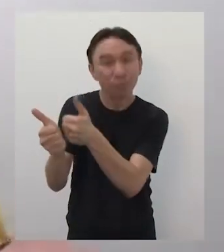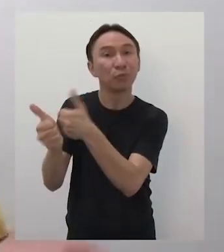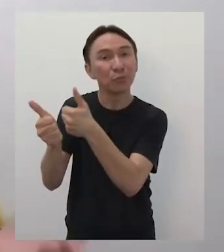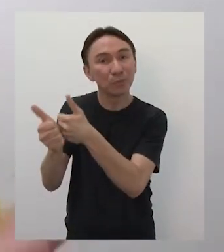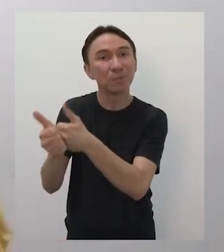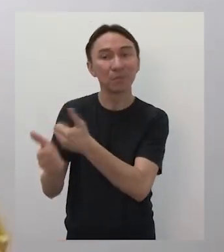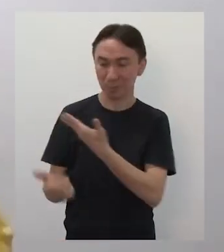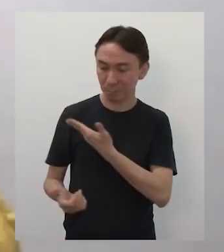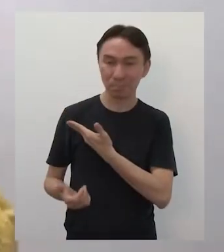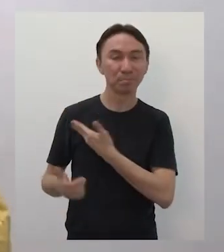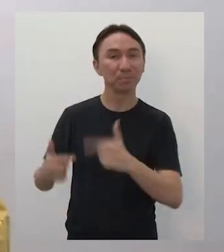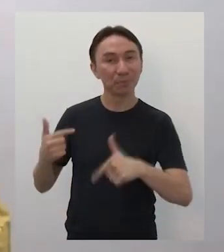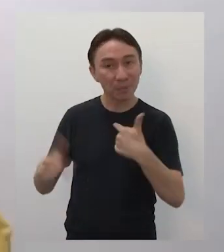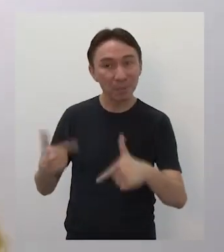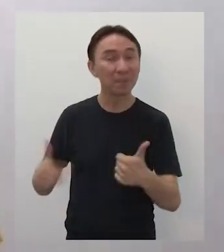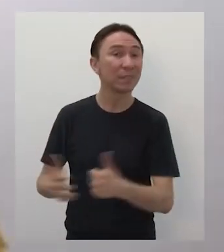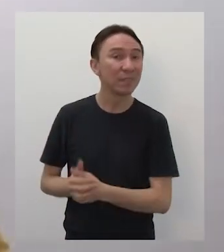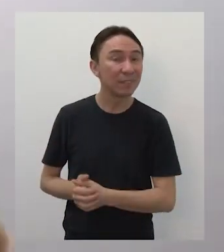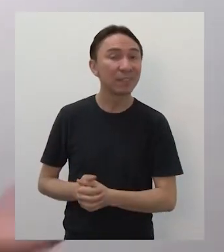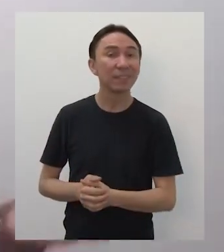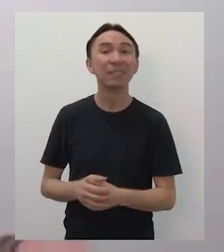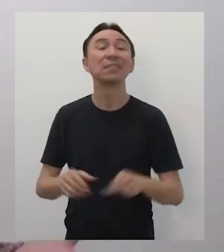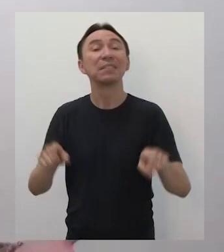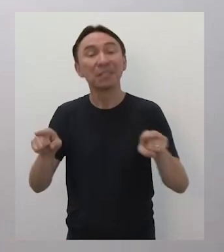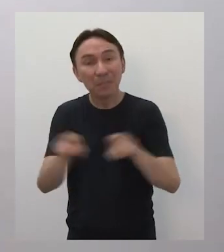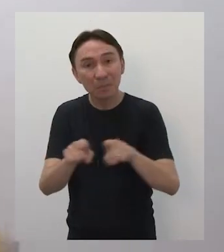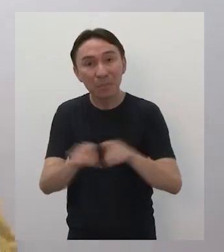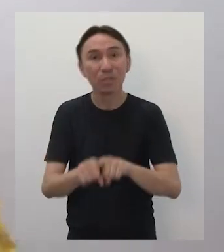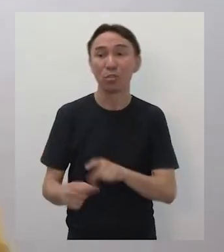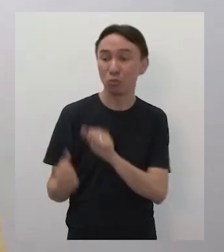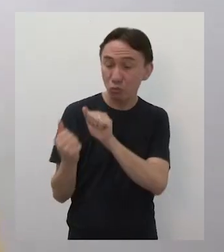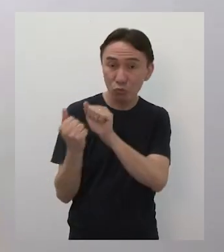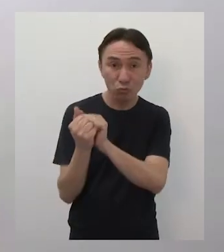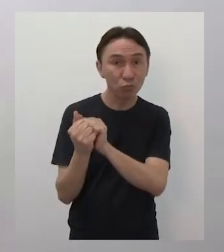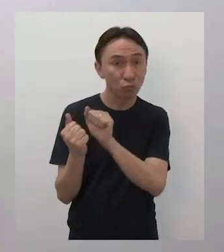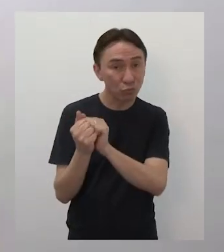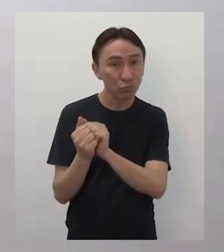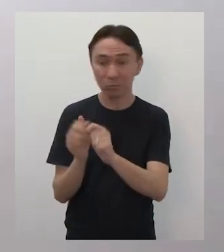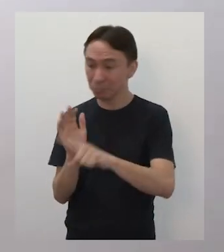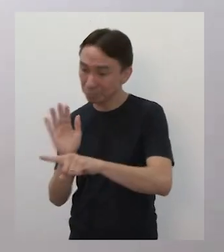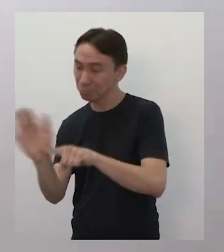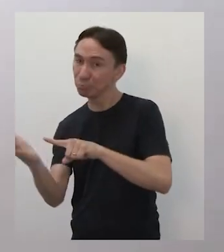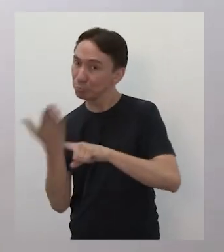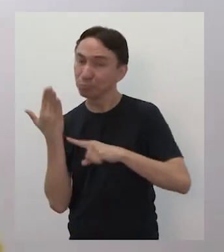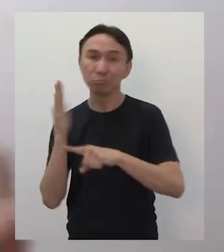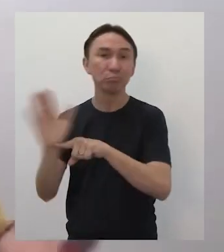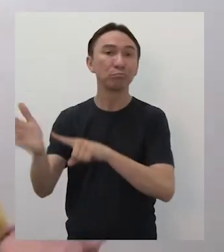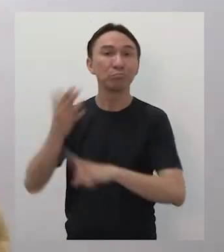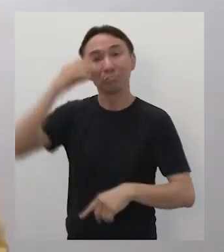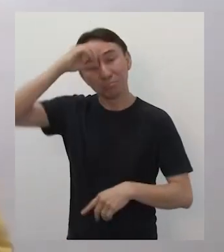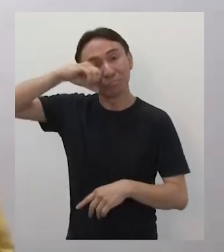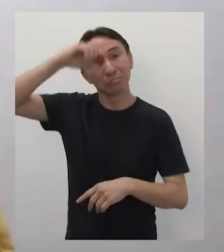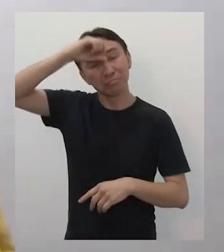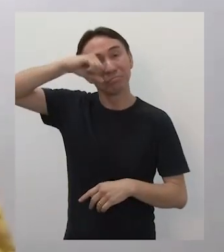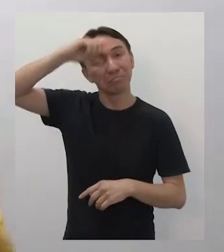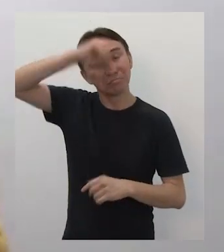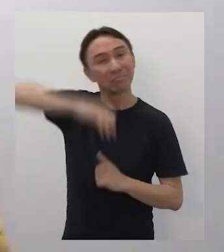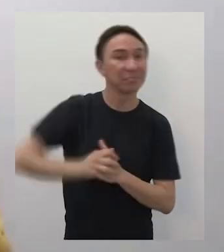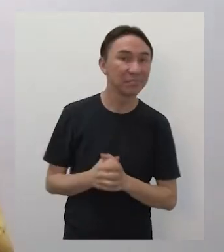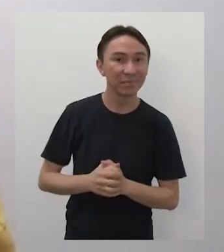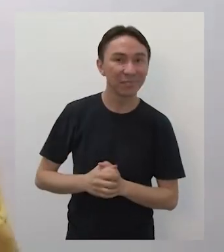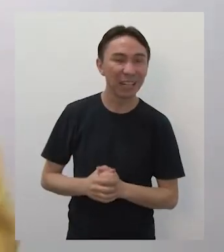e estamos aprendendo junto, aprendendo uns com os outros, a passar por esse